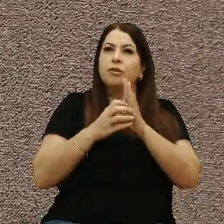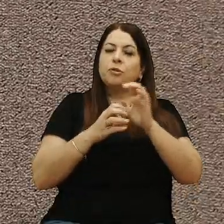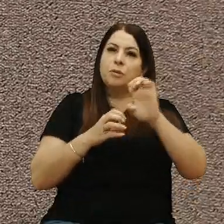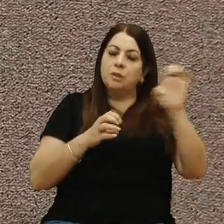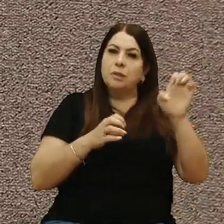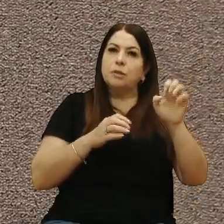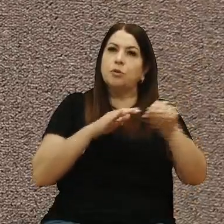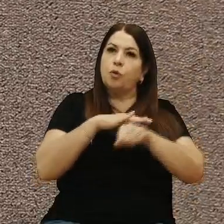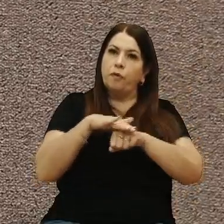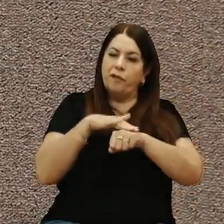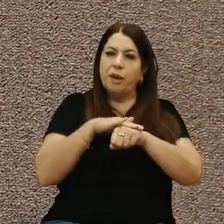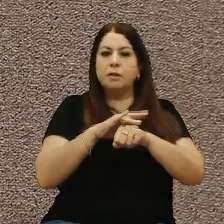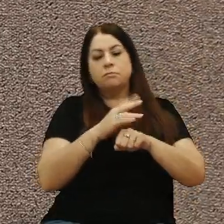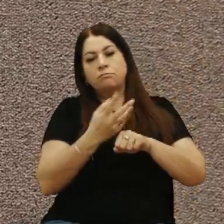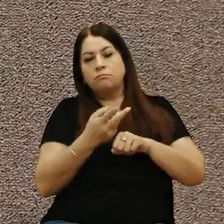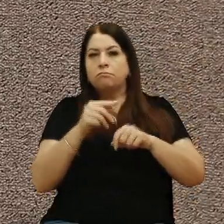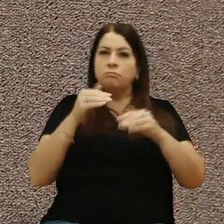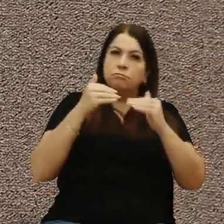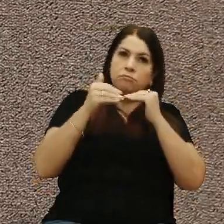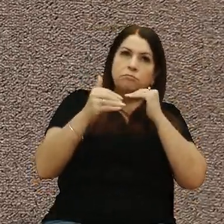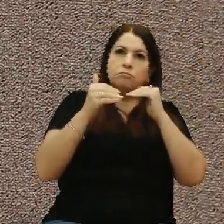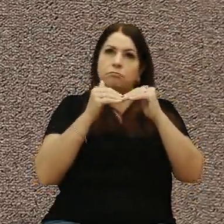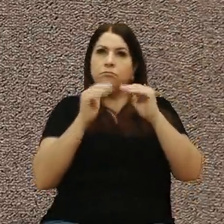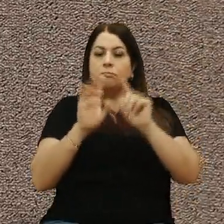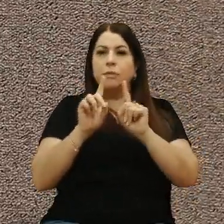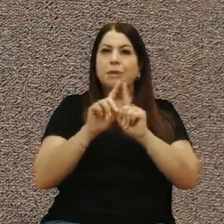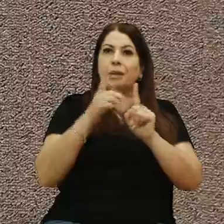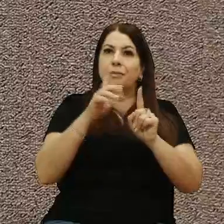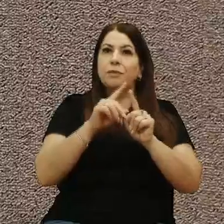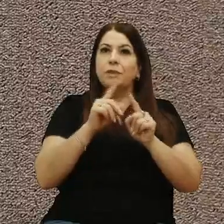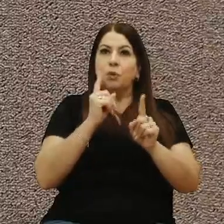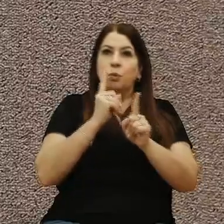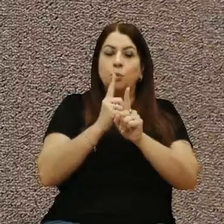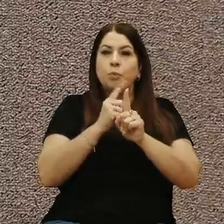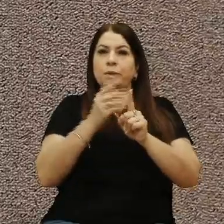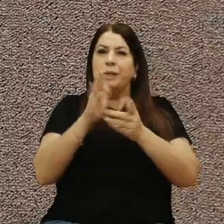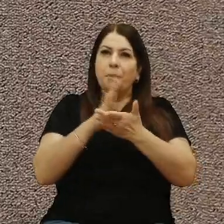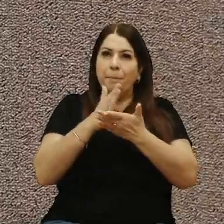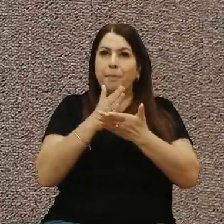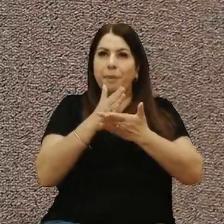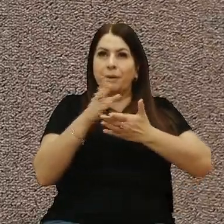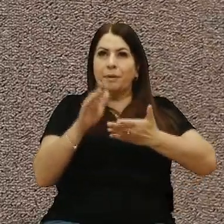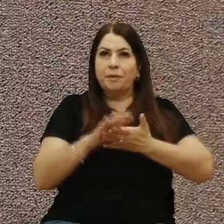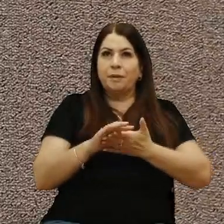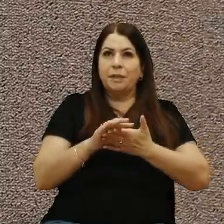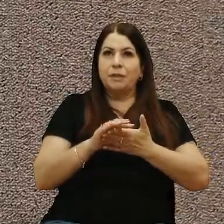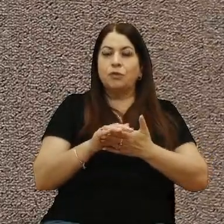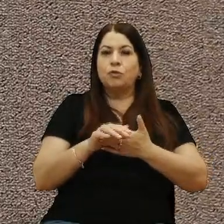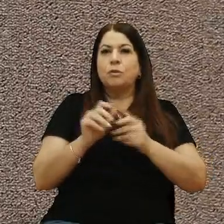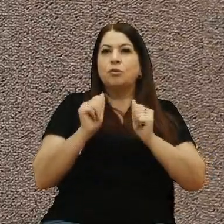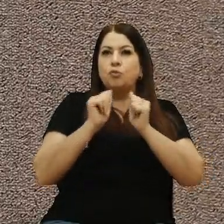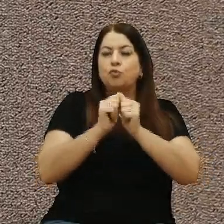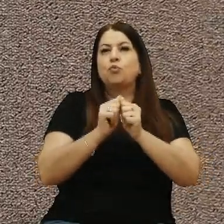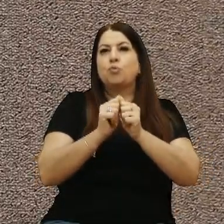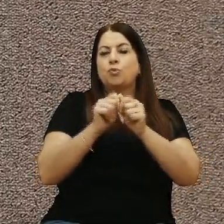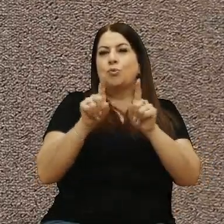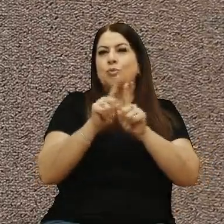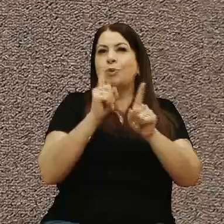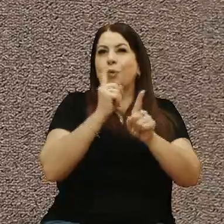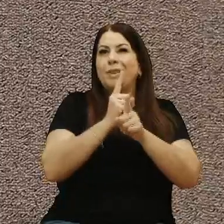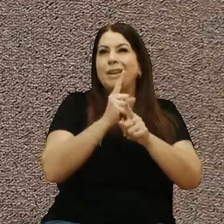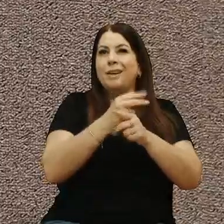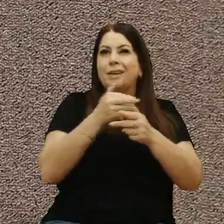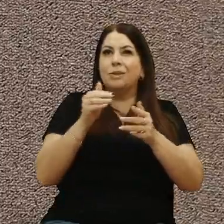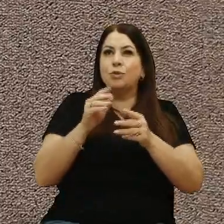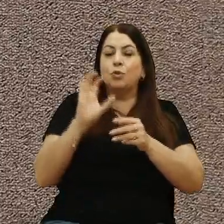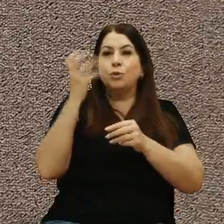conversam, convergem, e muitas vezes a gente encontra até um meio de coexistir juntos e encontrar saídas